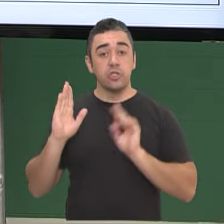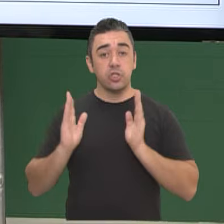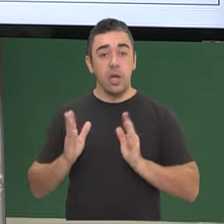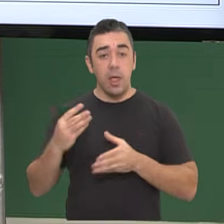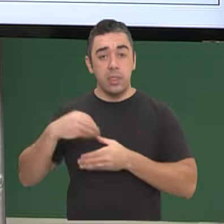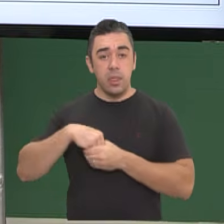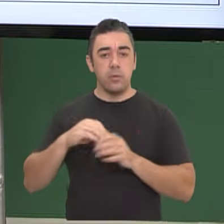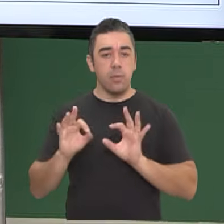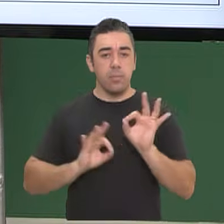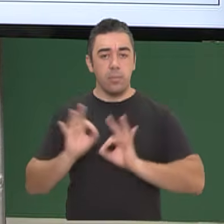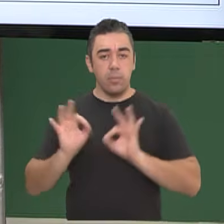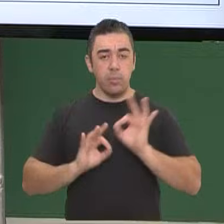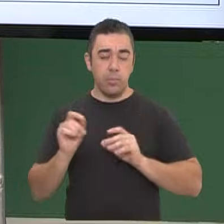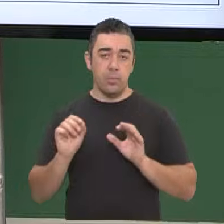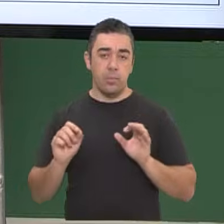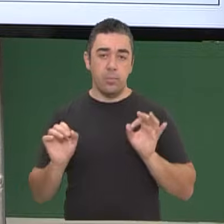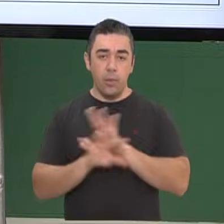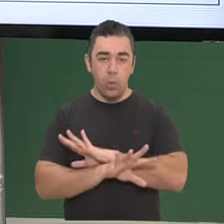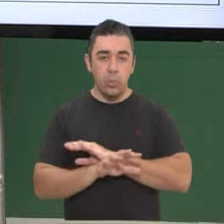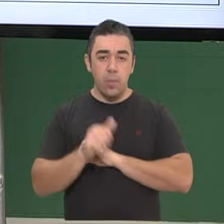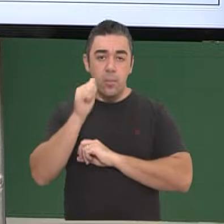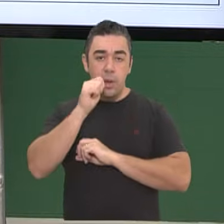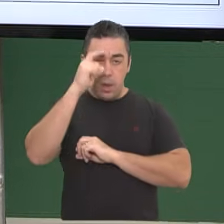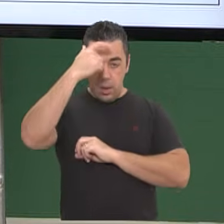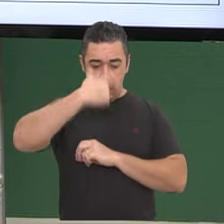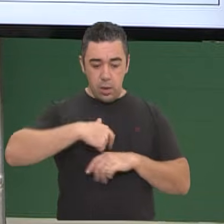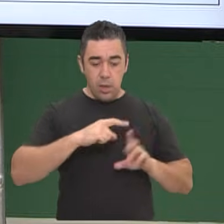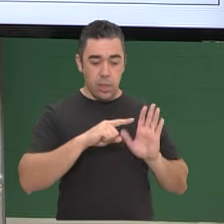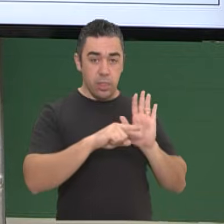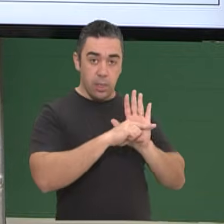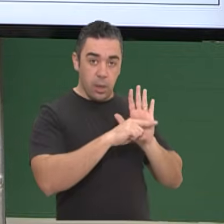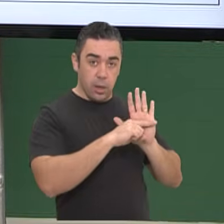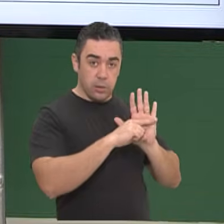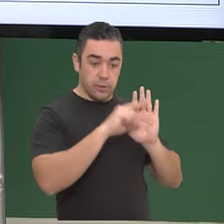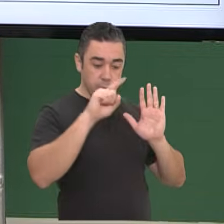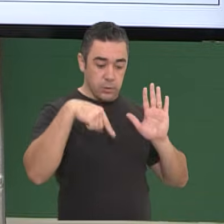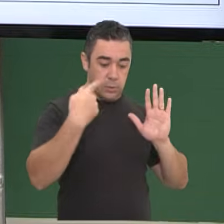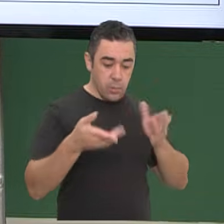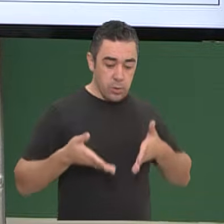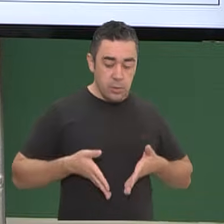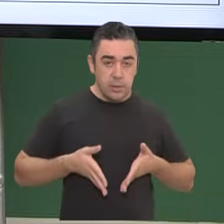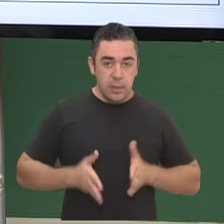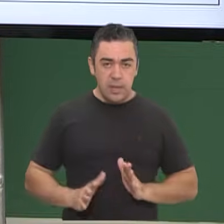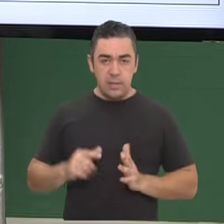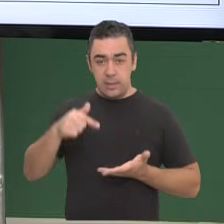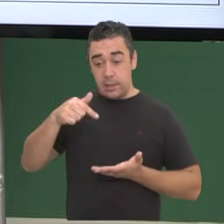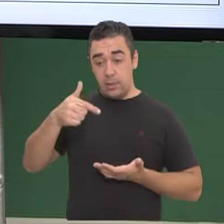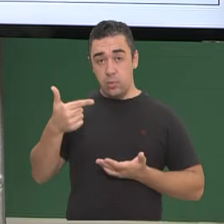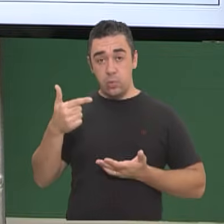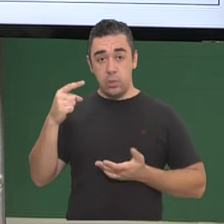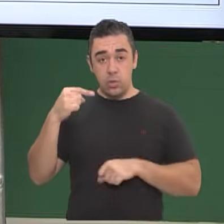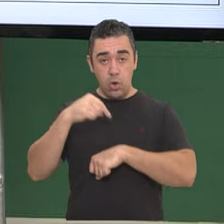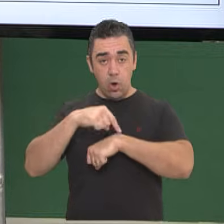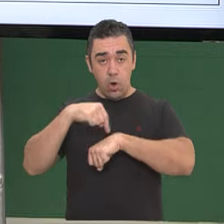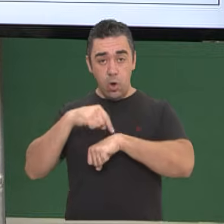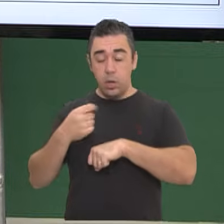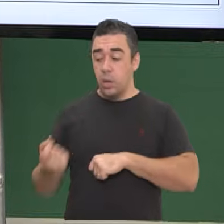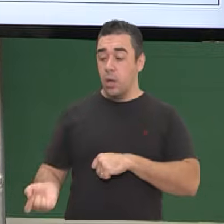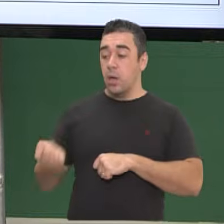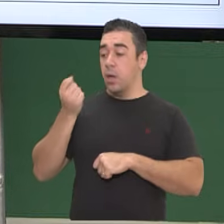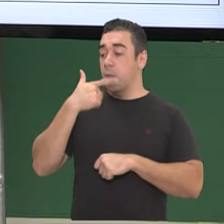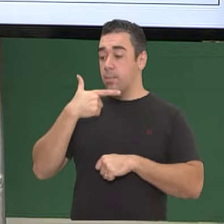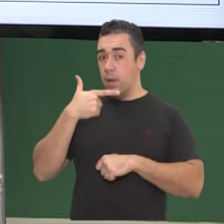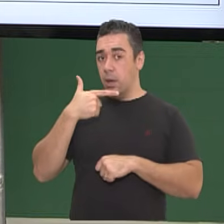tem anticorpos prontos. Então, a mulher RH negativo, logo após o parto, até 72 horas após o parto, ela recebe, então,